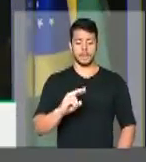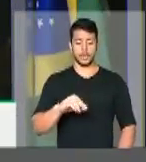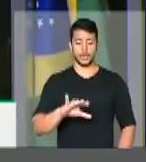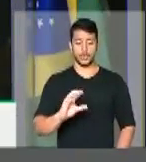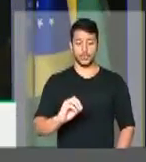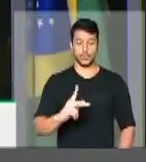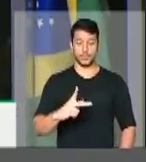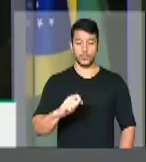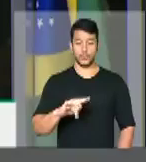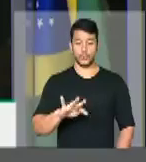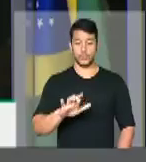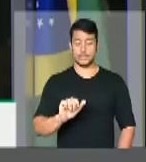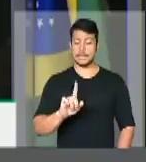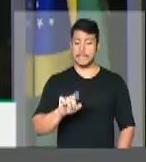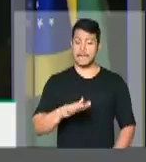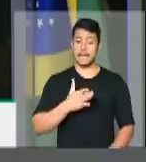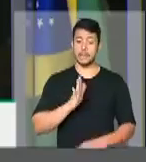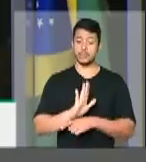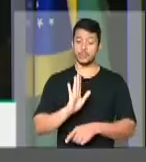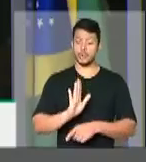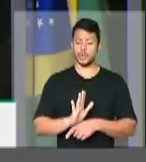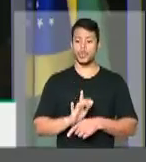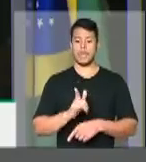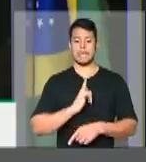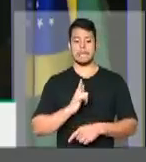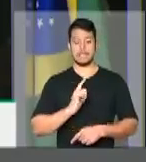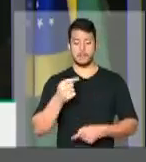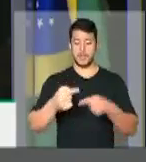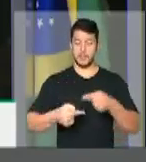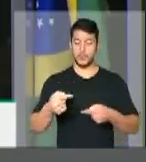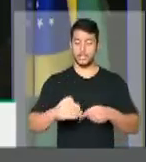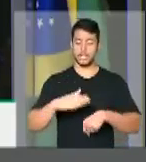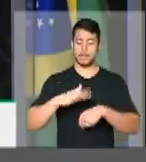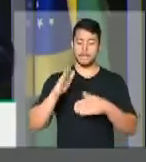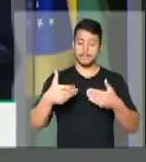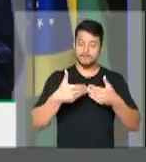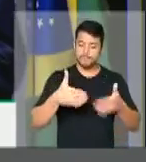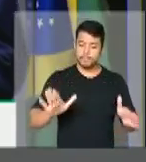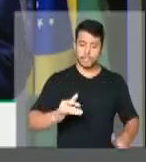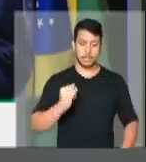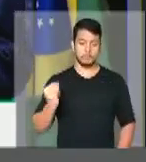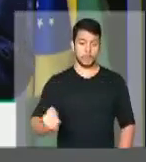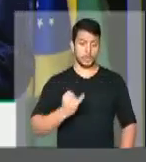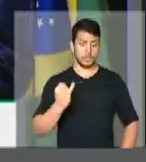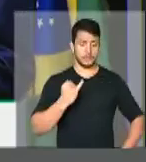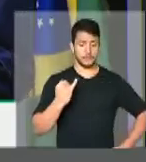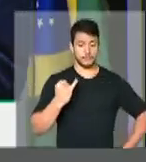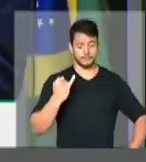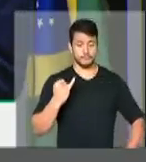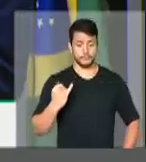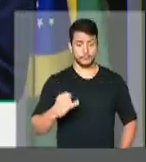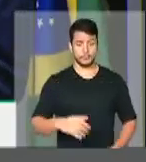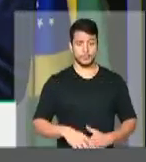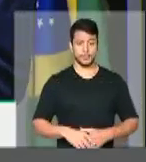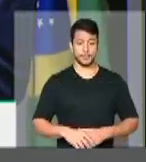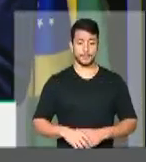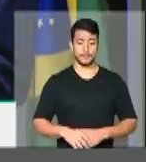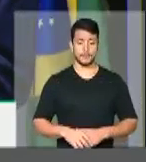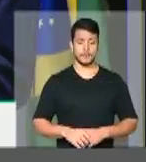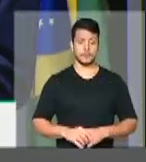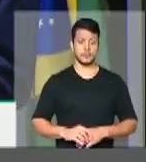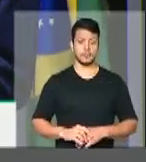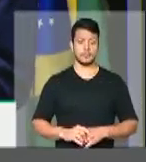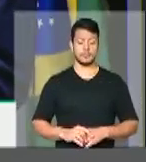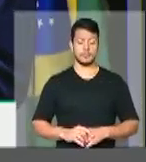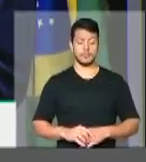história da abertura política brasileira é fundamental. Basta dizer que o próprio Miguel Reale,